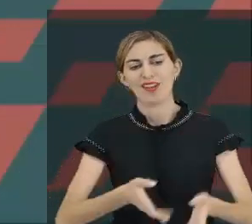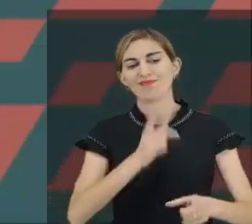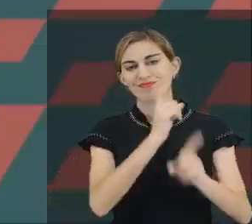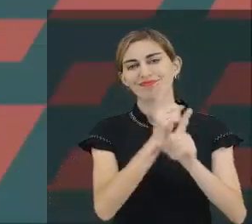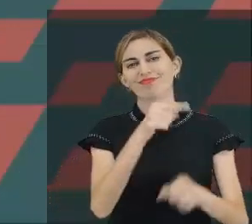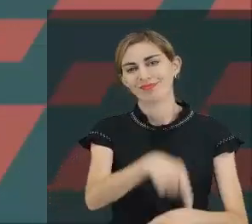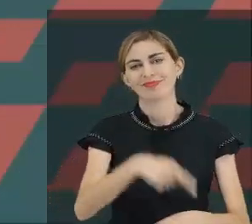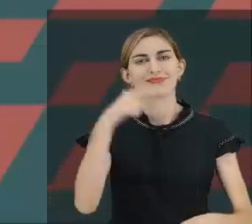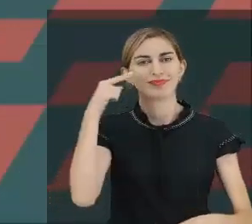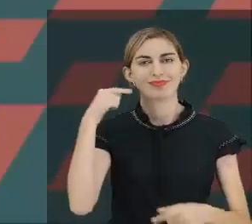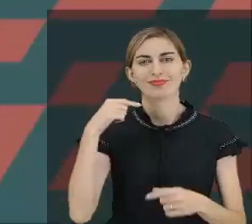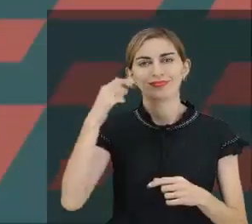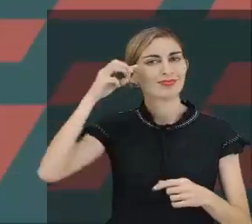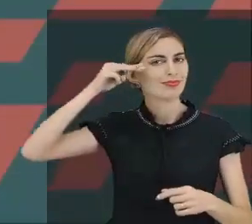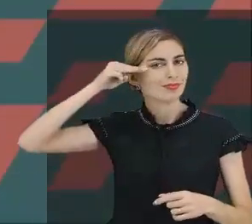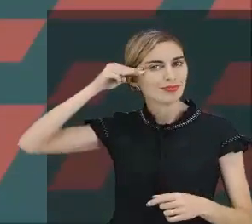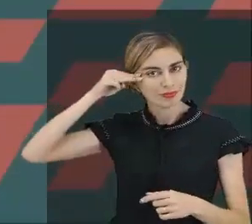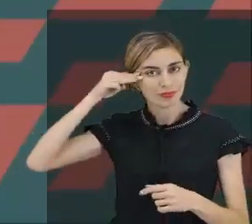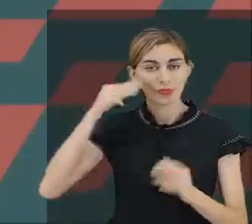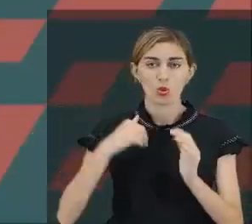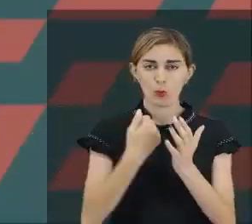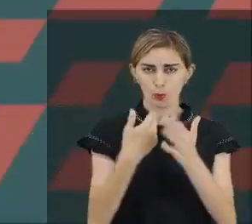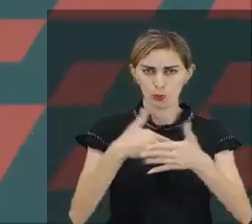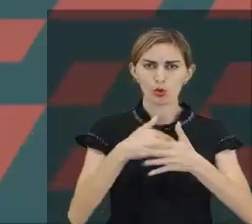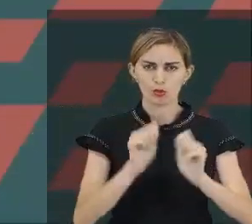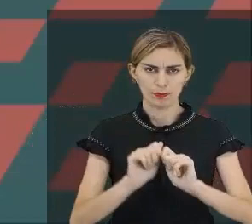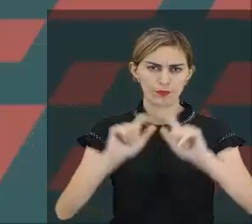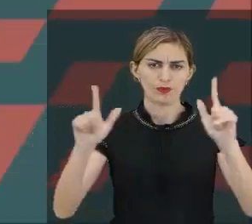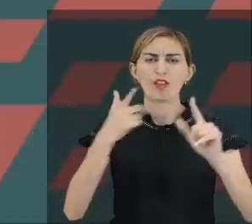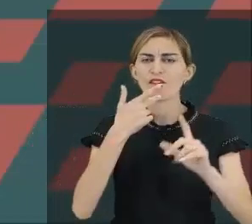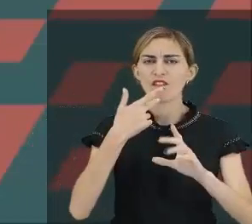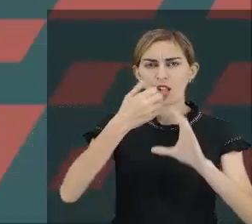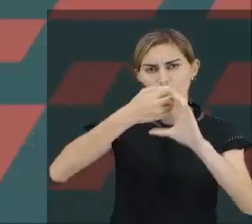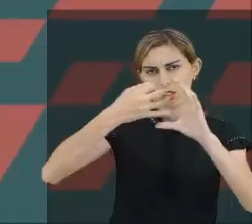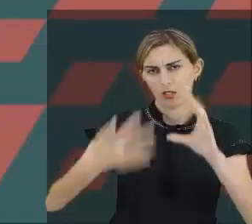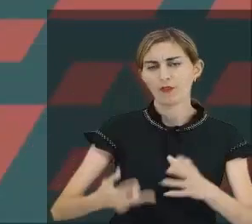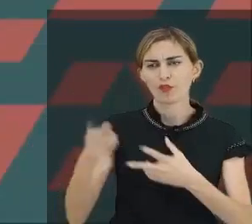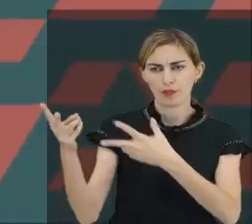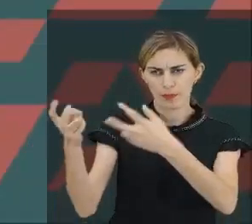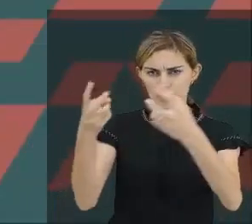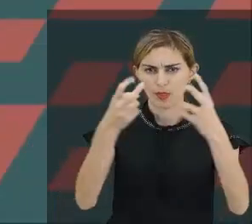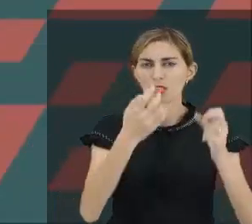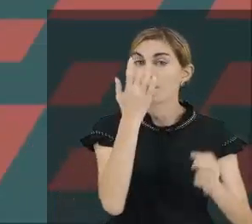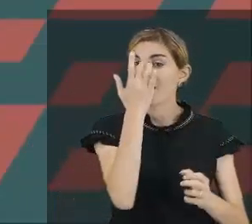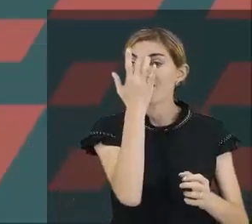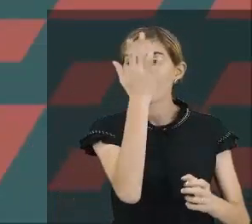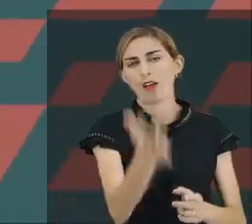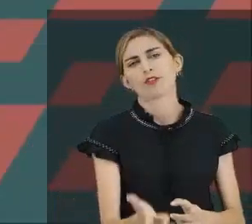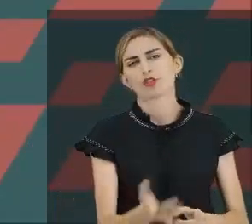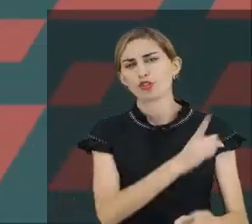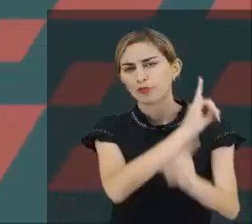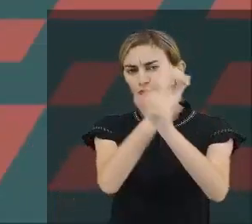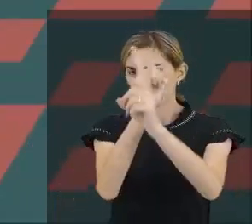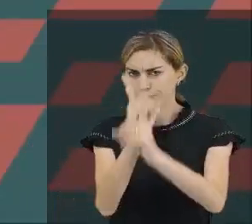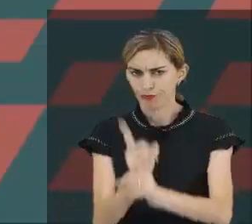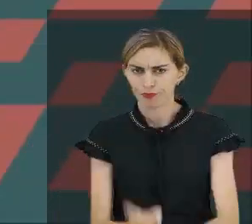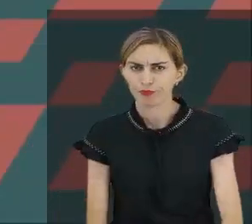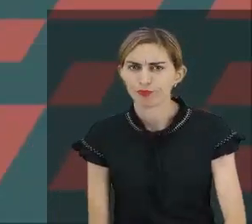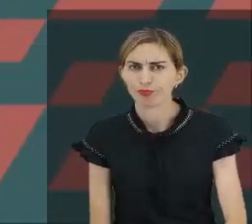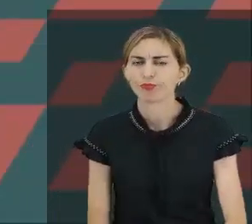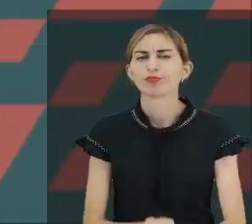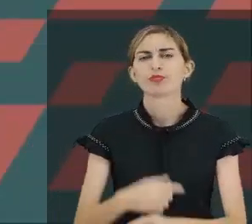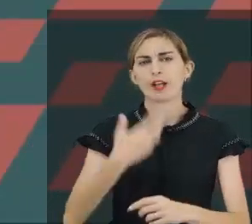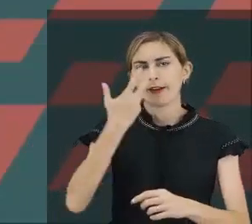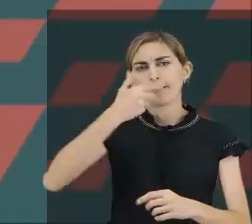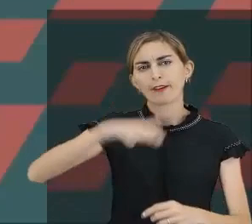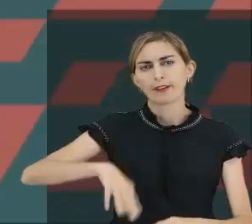o diagnóstico. No próximo slide, vamos falar sobre as características e vocês vão perceber que é fácil